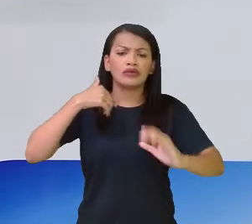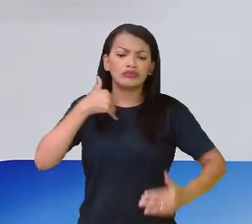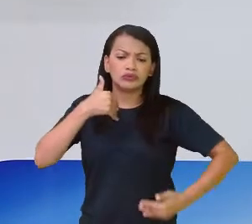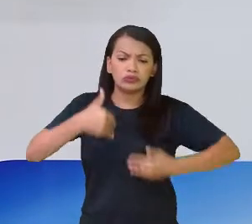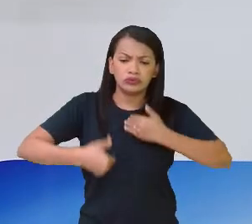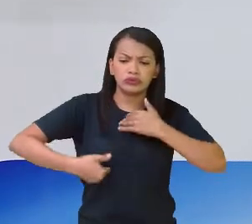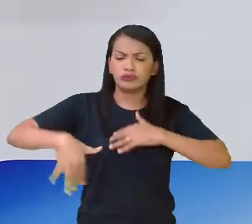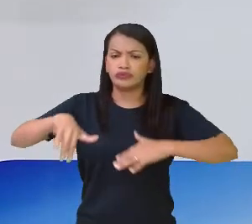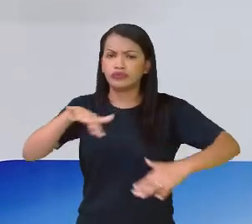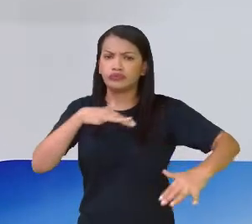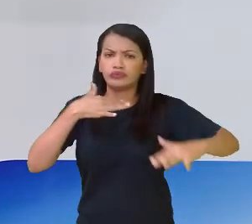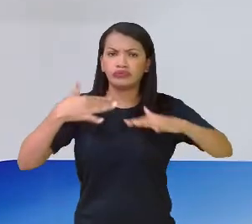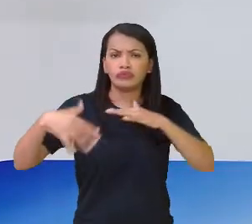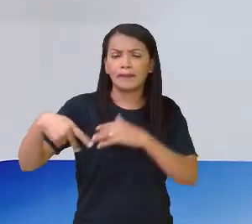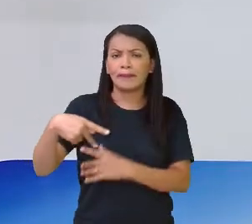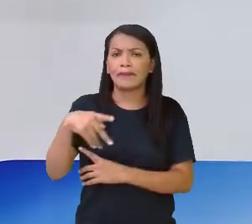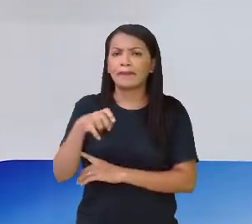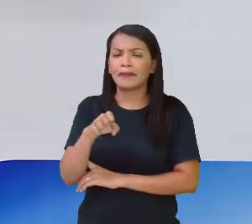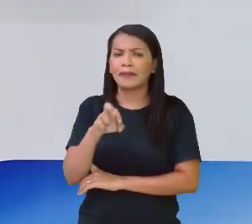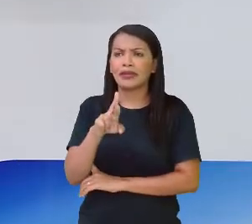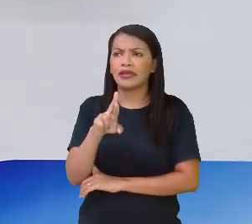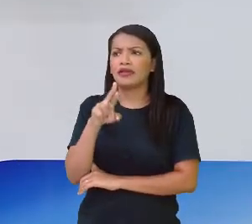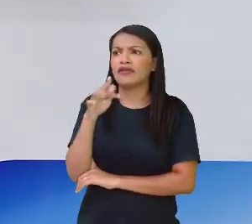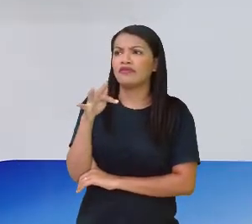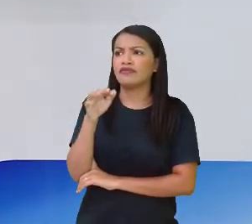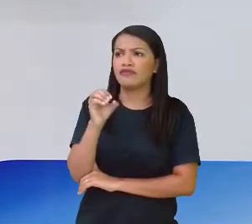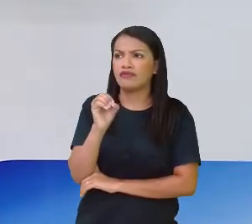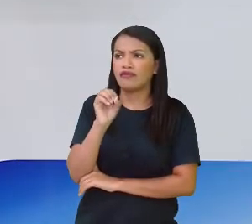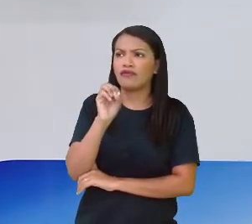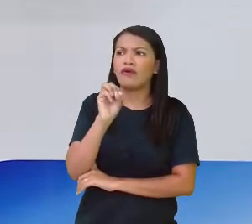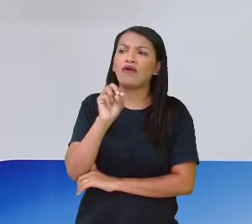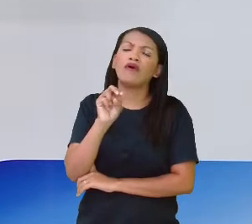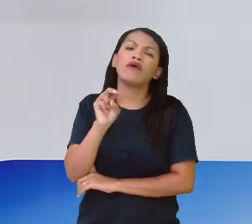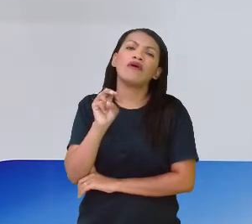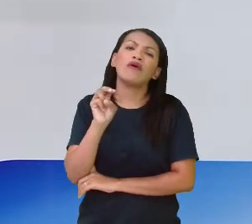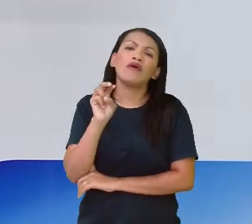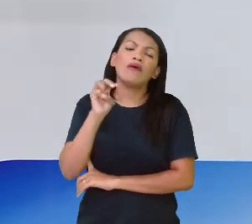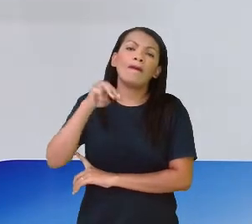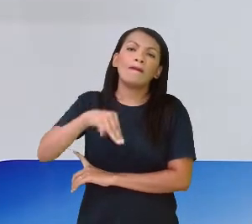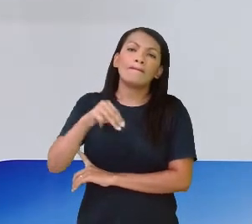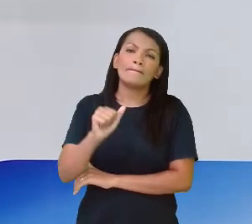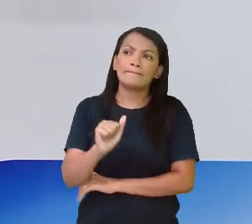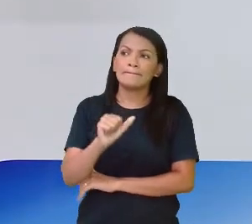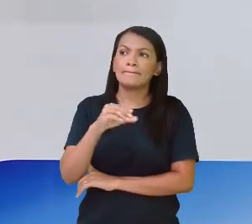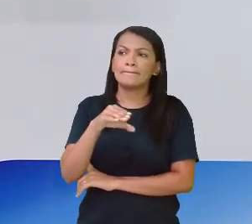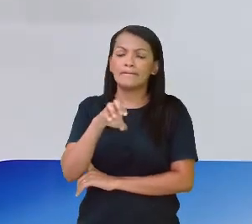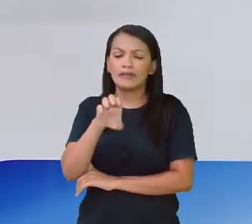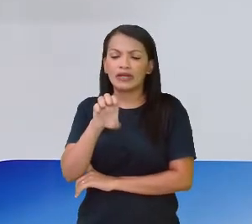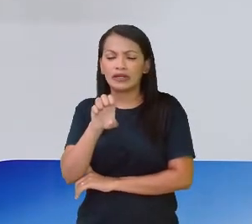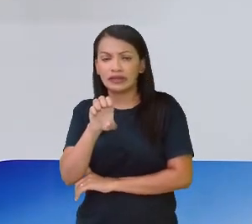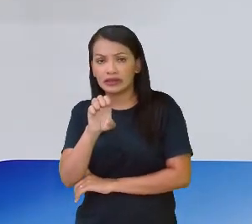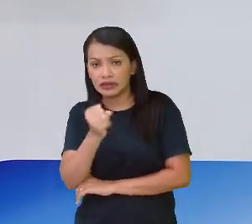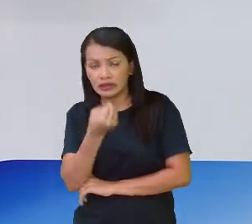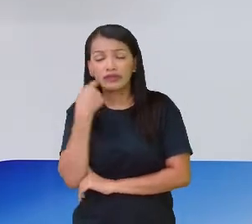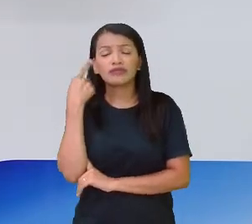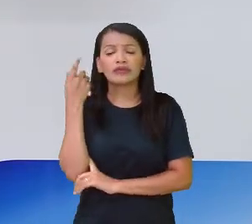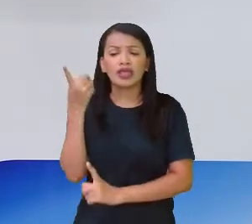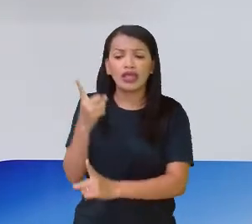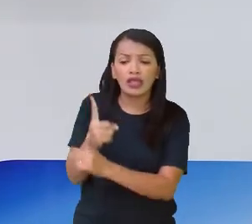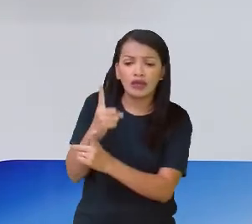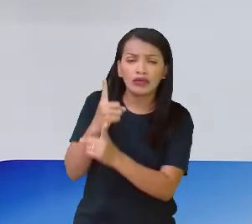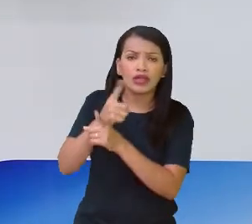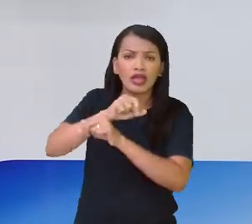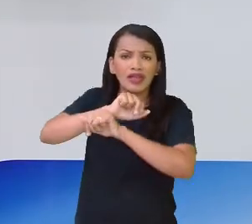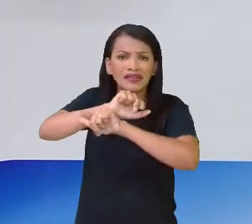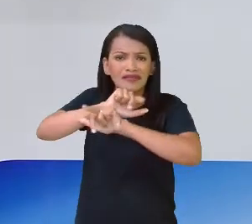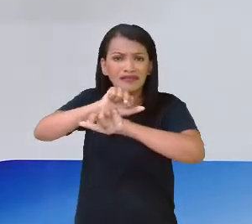performances são pontos que chamam a atenção e que a gente encontra em várias manifestações